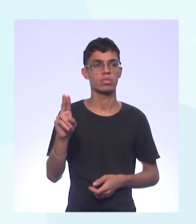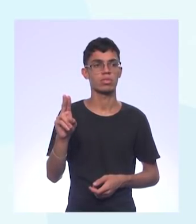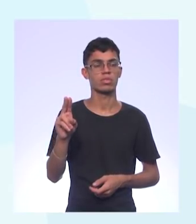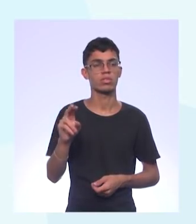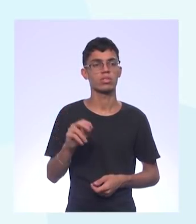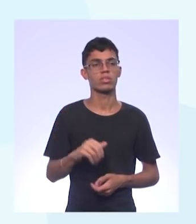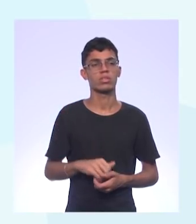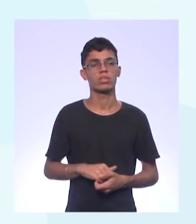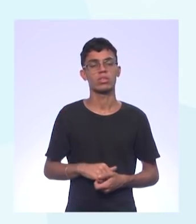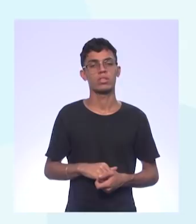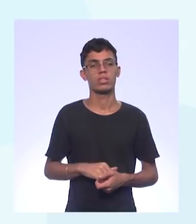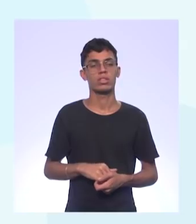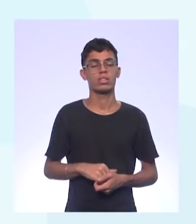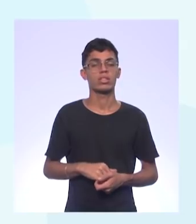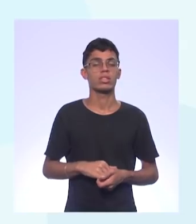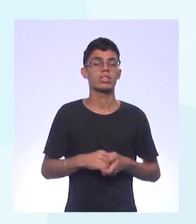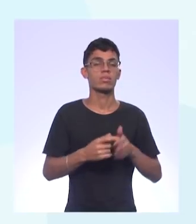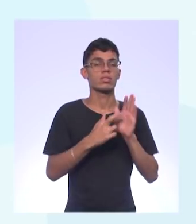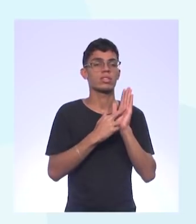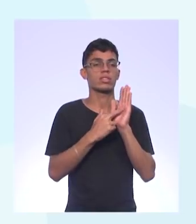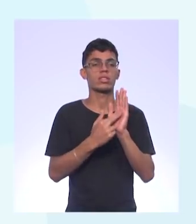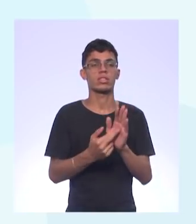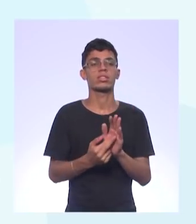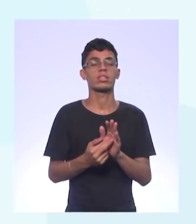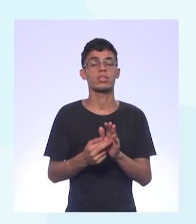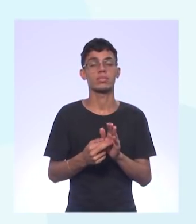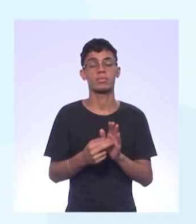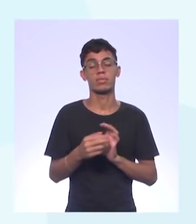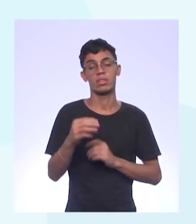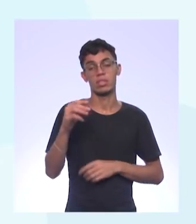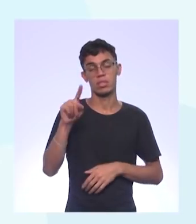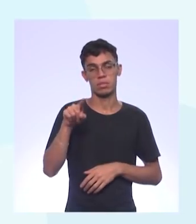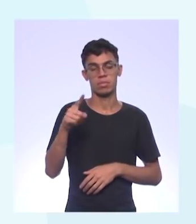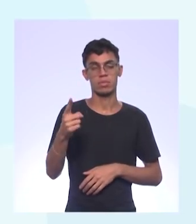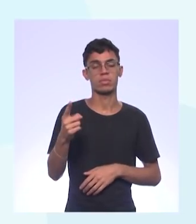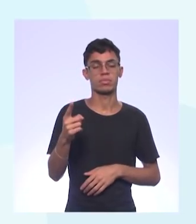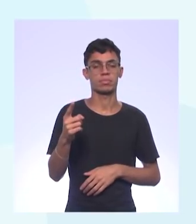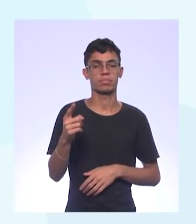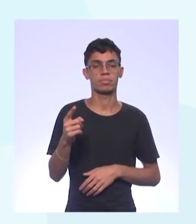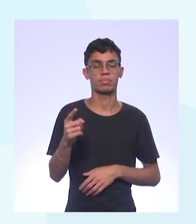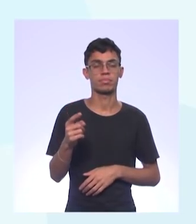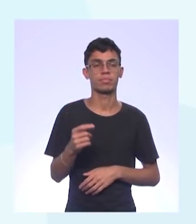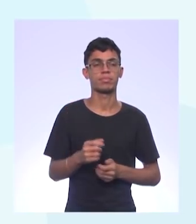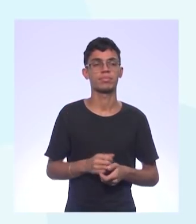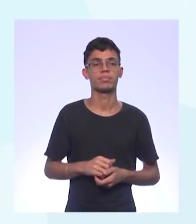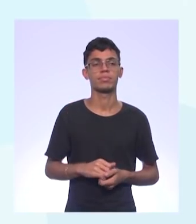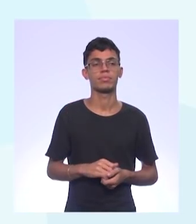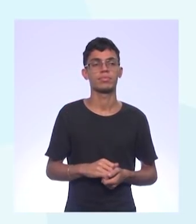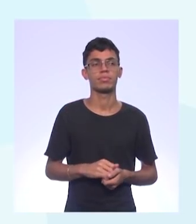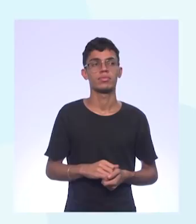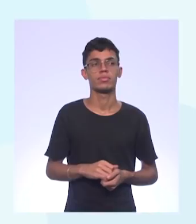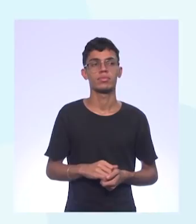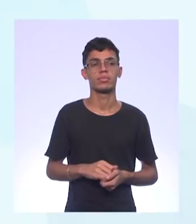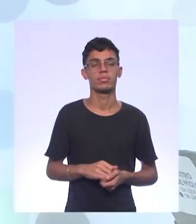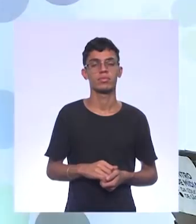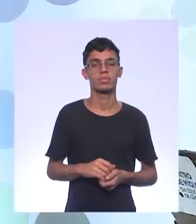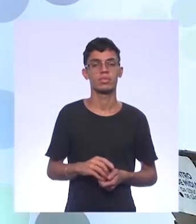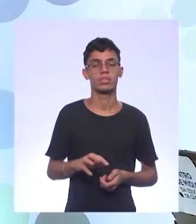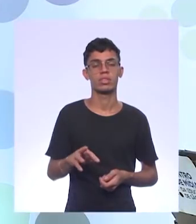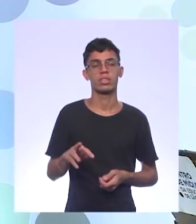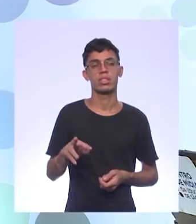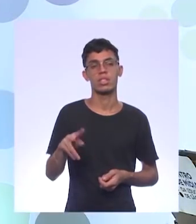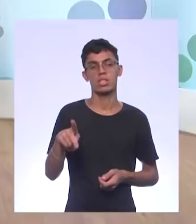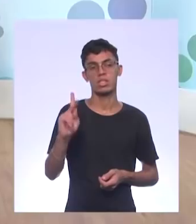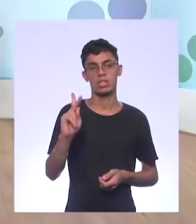representa mil tá em qualquer situação tá quilocalorias mil calorias quilogramas 1000 gramas